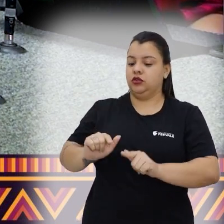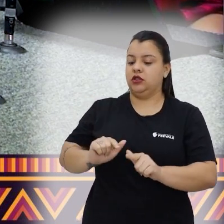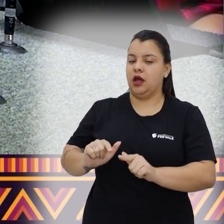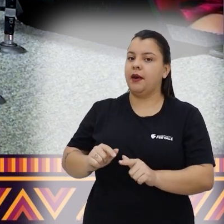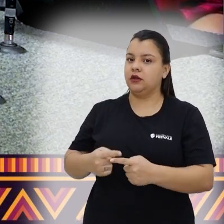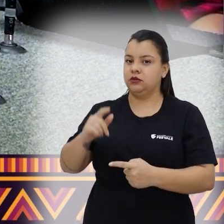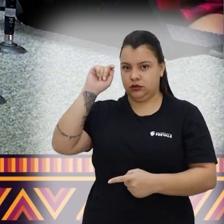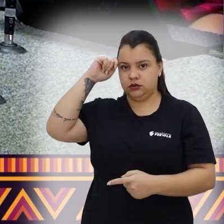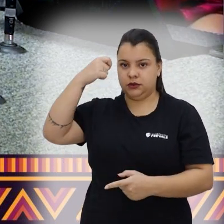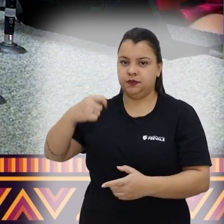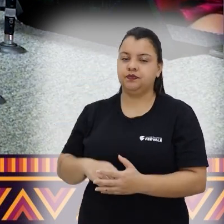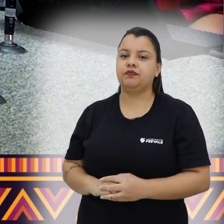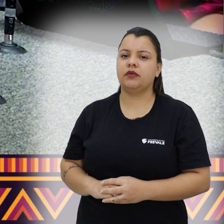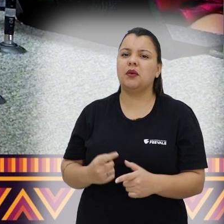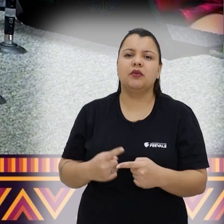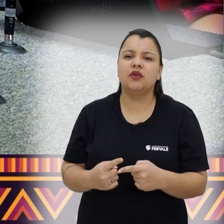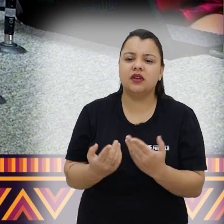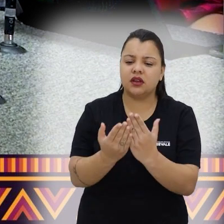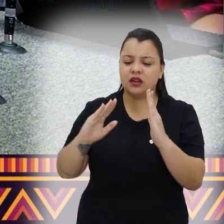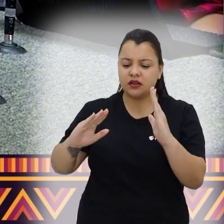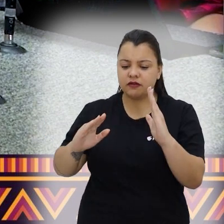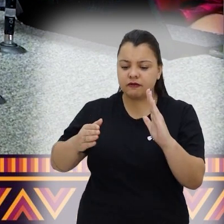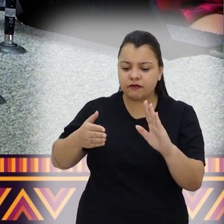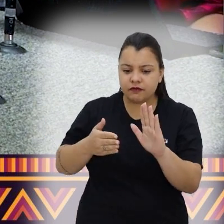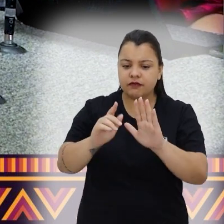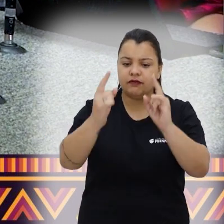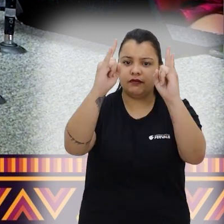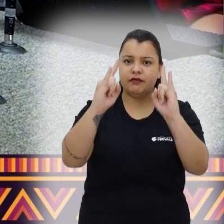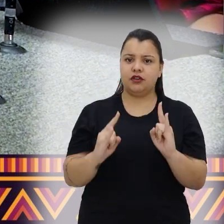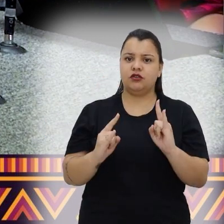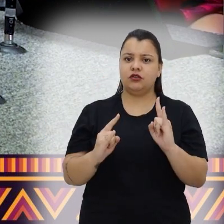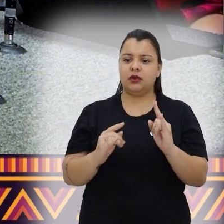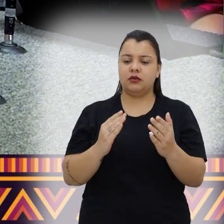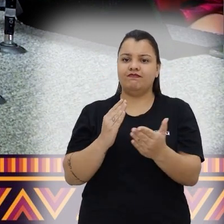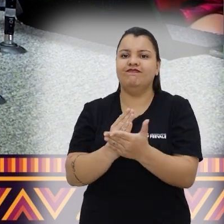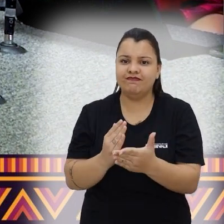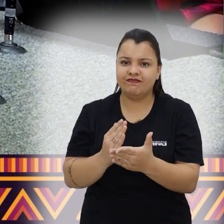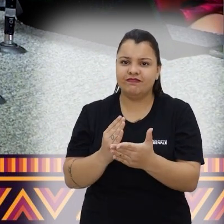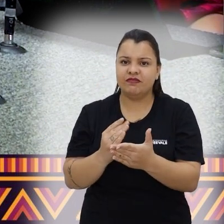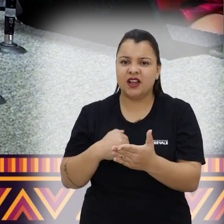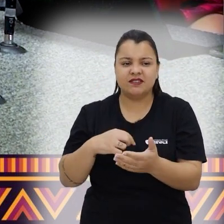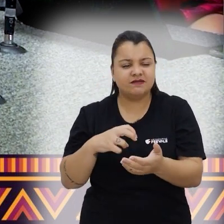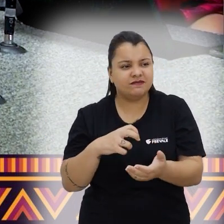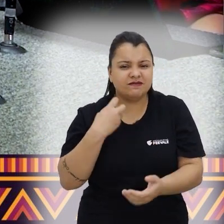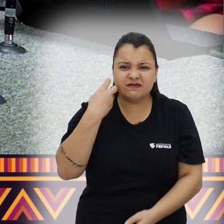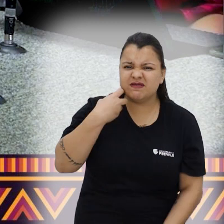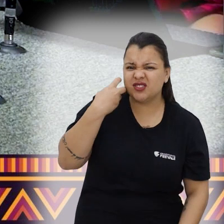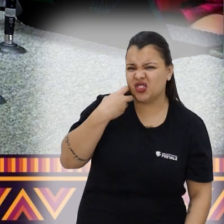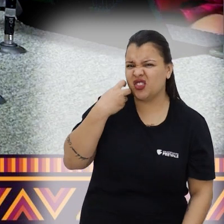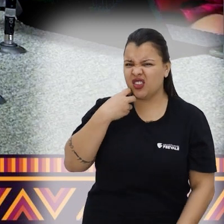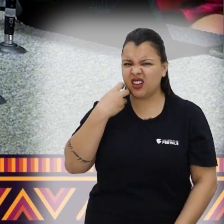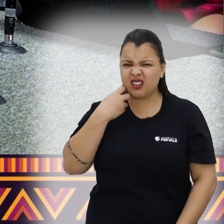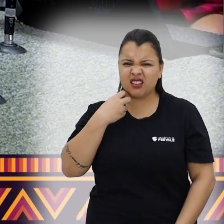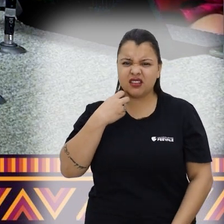por que uma abertura na frente do prédio faz com que a gente seja barrado para entrar? É vergonhoso ter esse tipo de